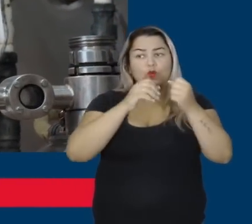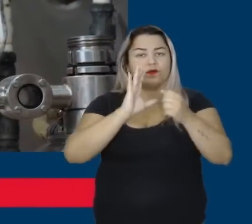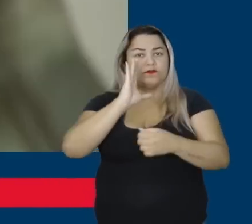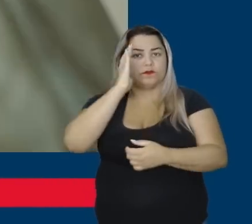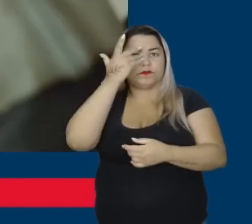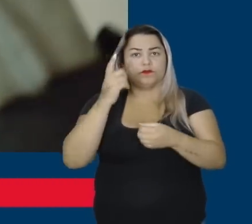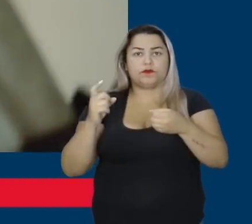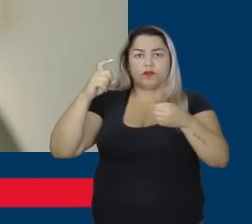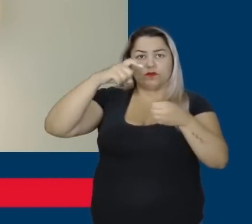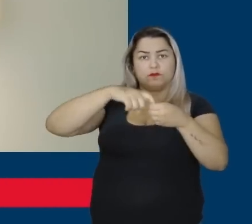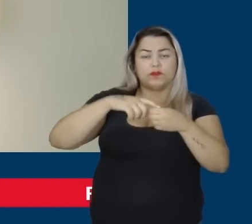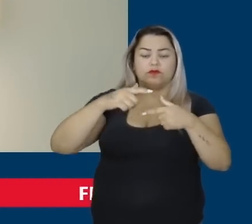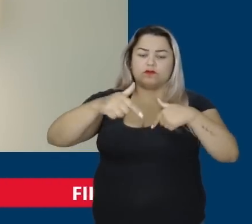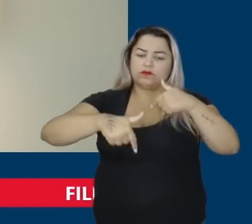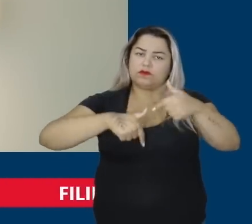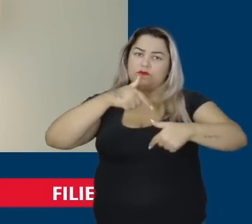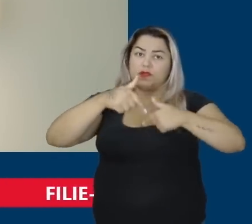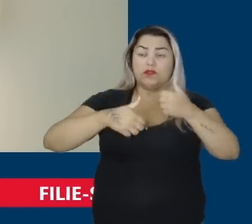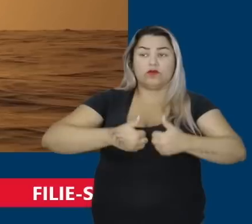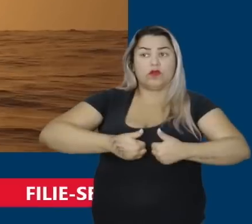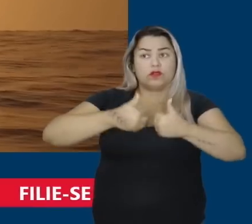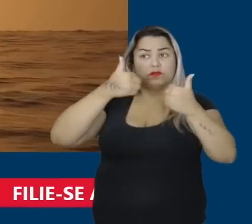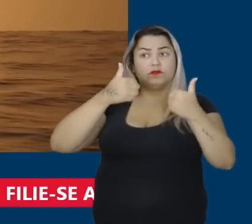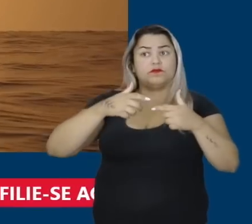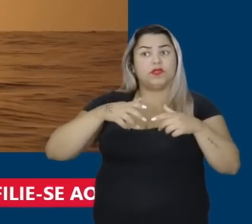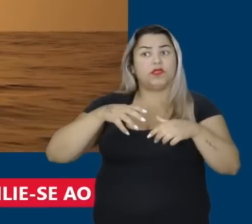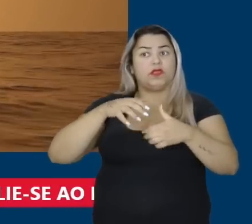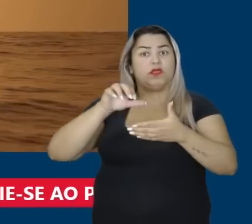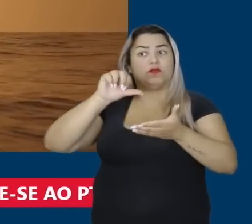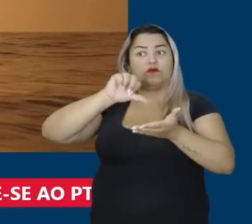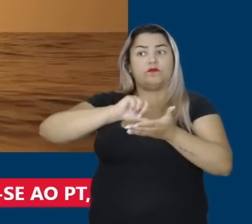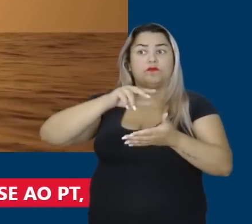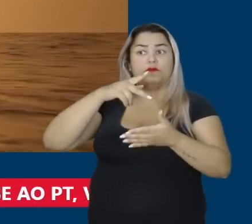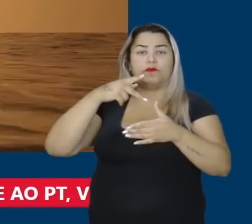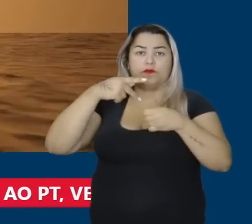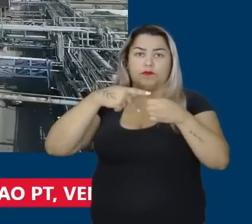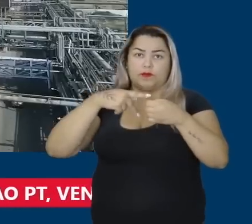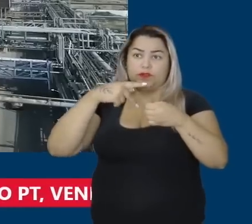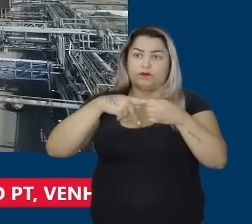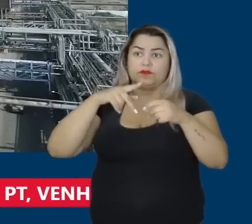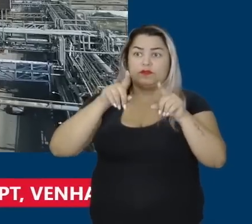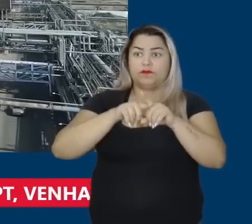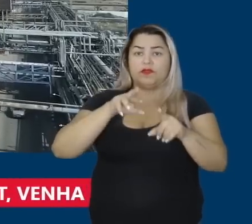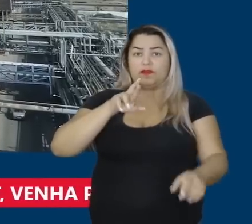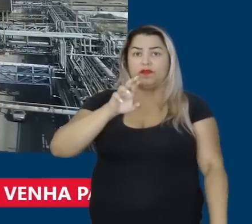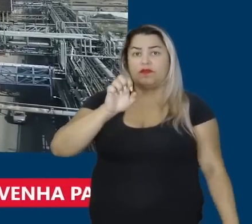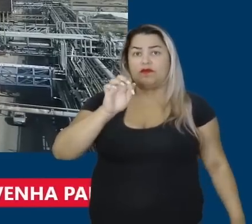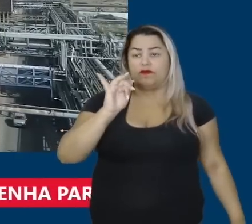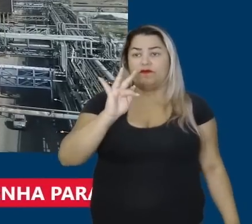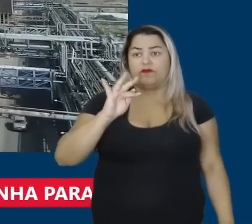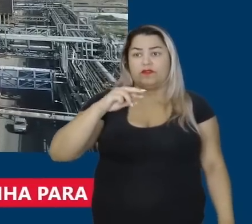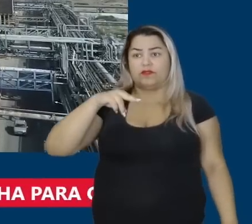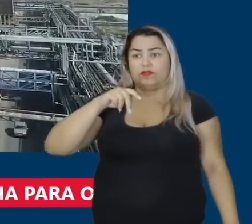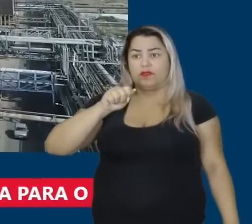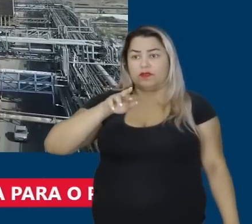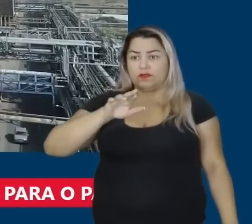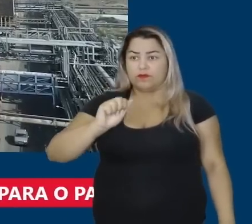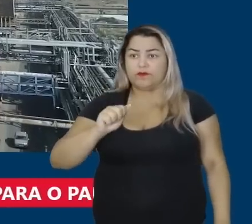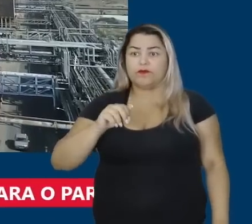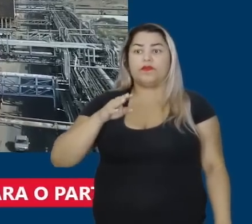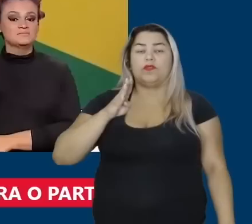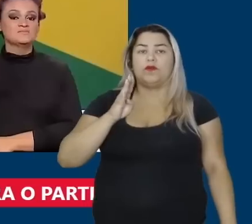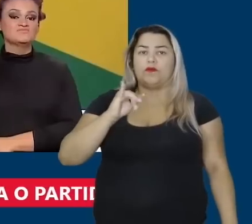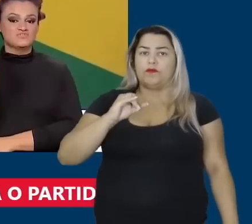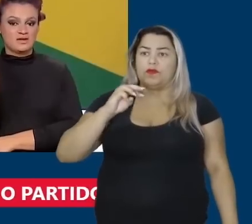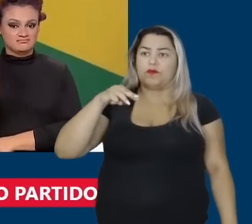para a retomada de emprego de qualidade em setores como o petrolífero, em especial refinarias e gasodutos, o biomédico,